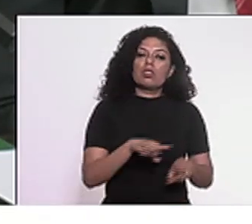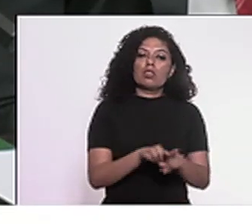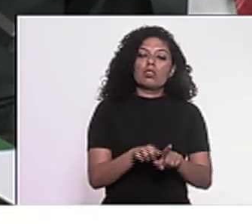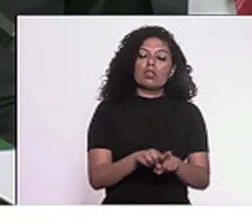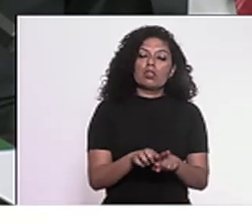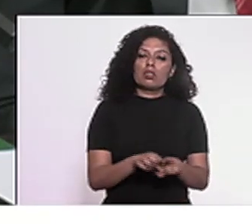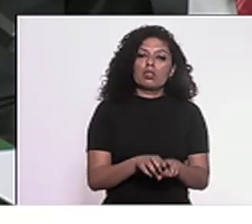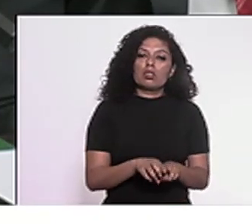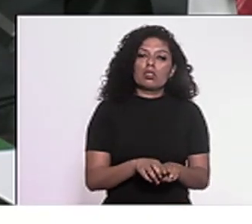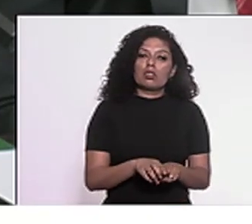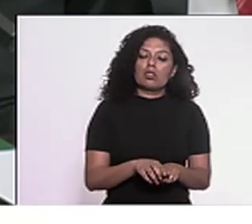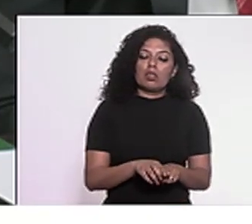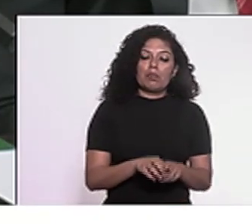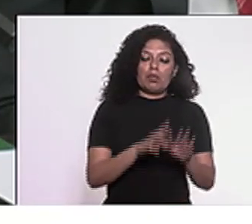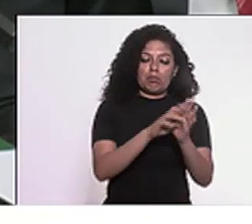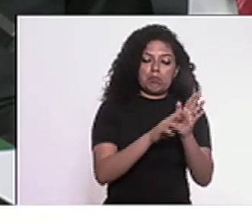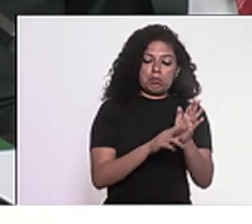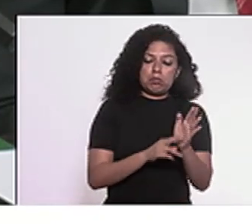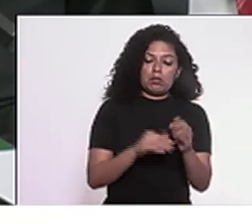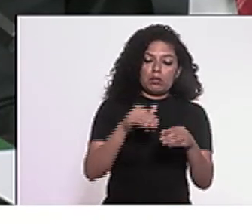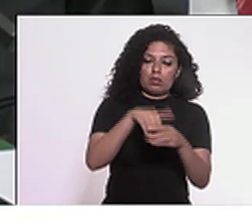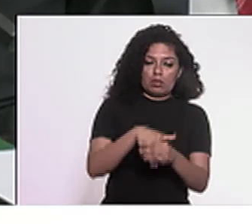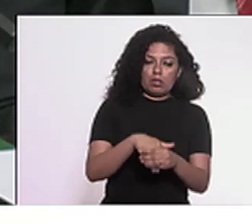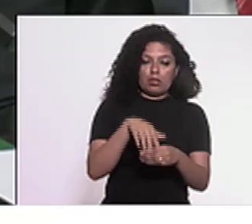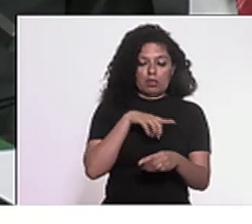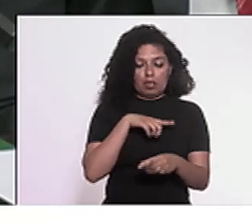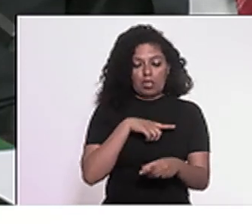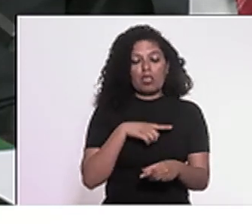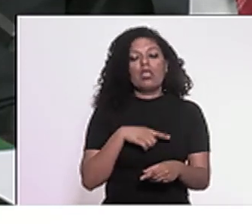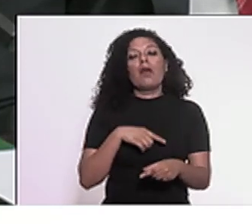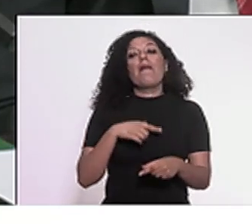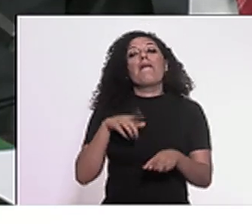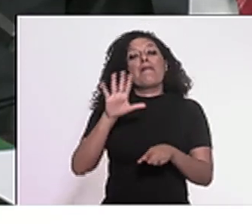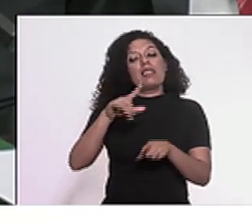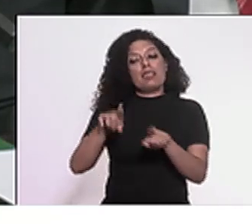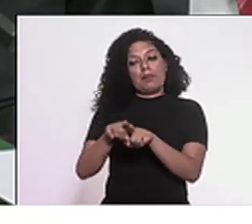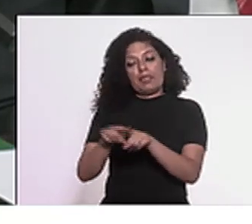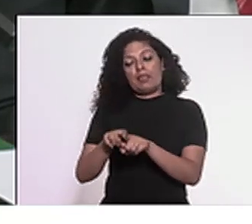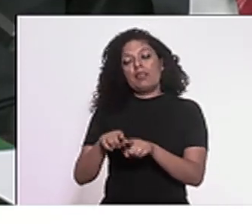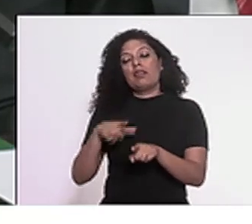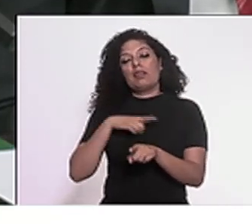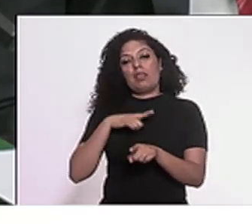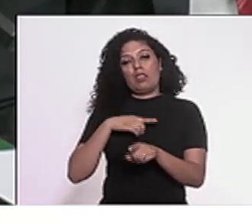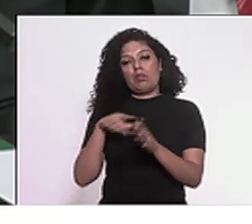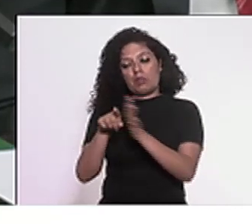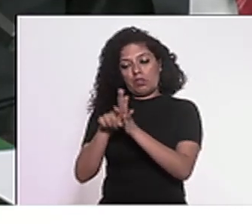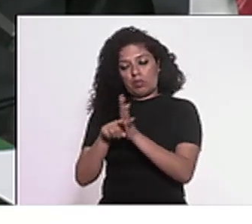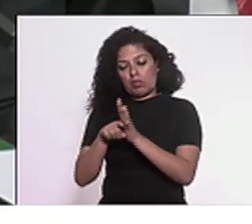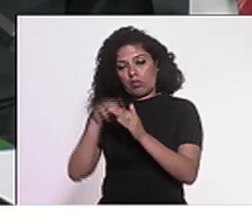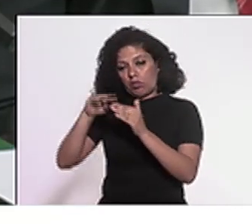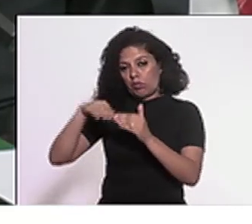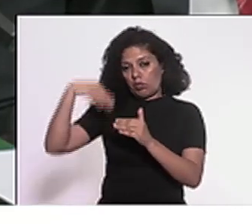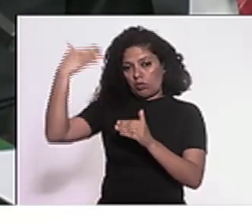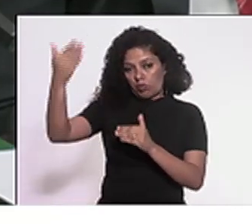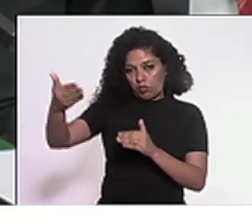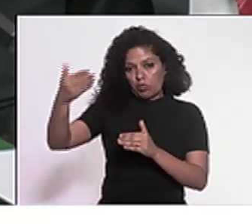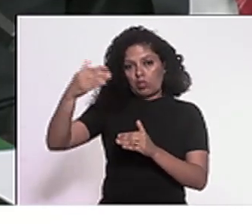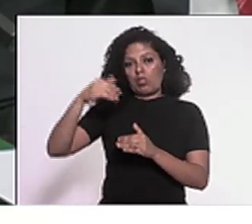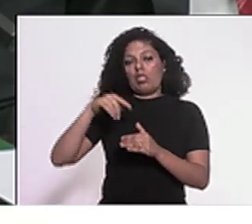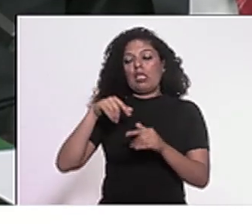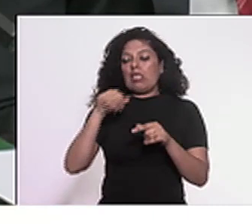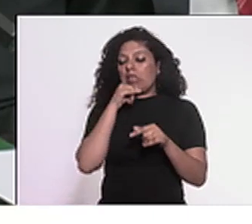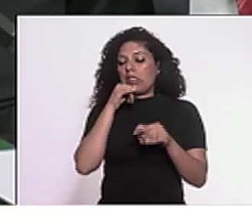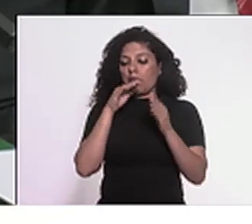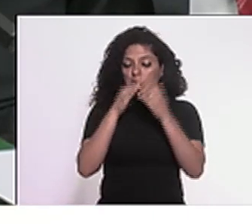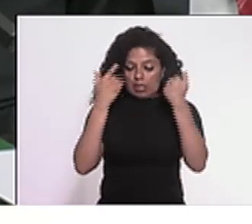além desse controle interno desse sistema, ela tem uma fiscalização externa. Vossa Excelência muito bem disse, a própria Assembleia Legislativa